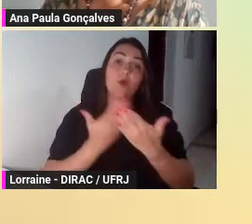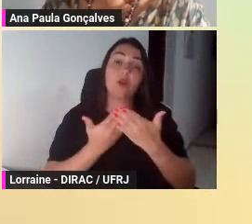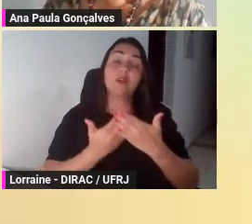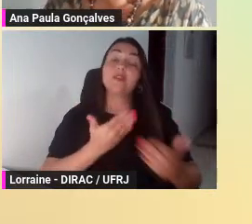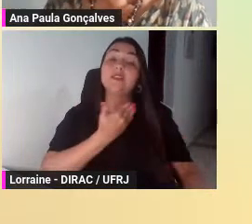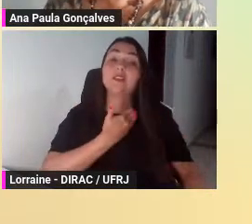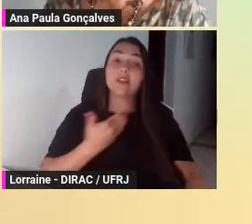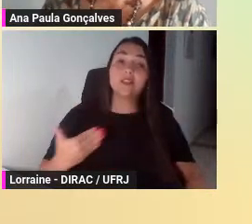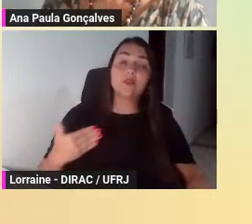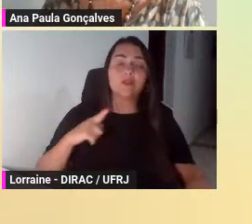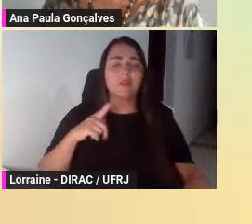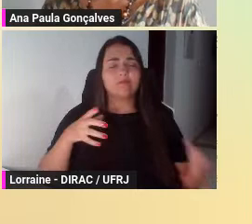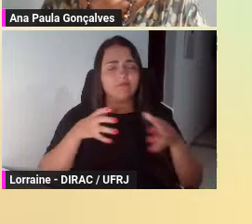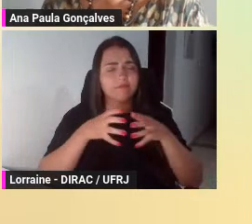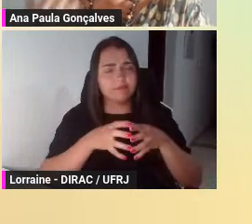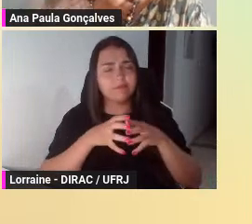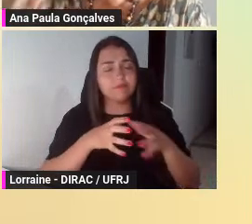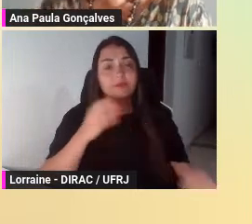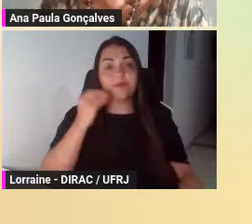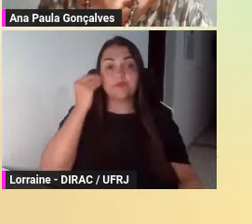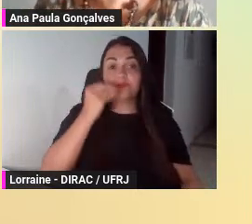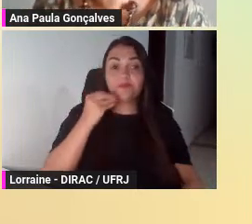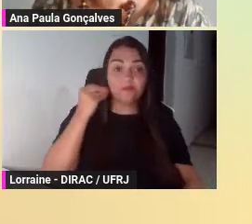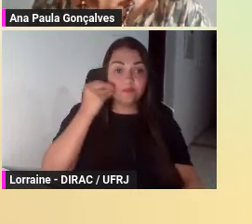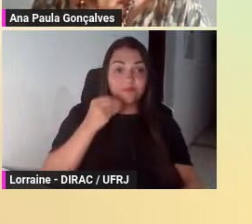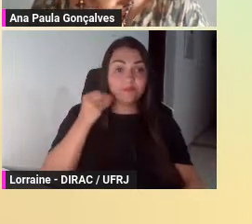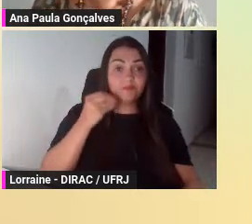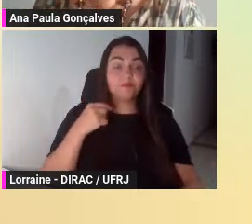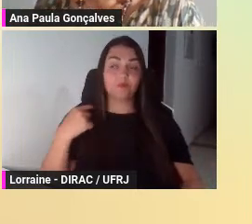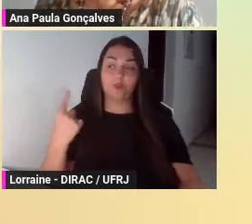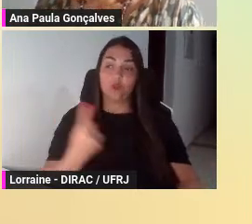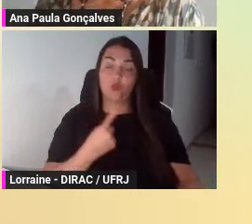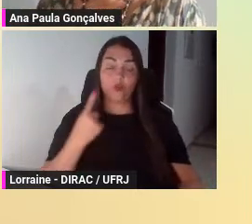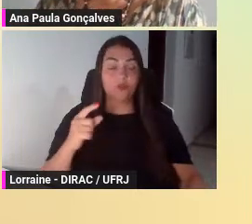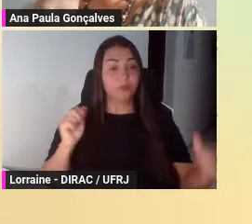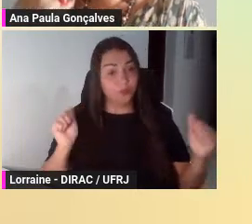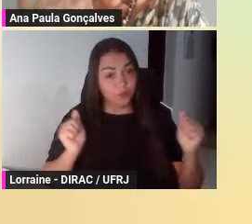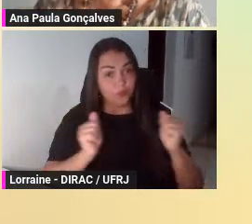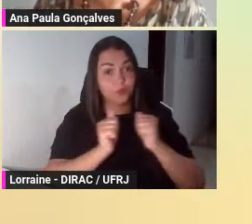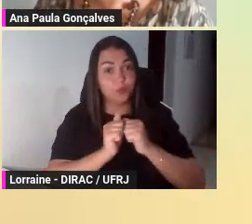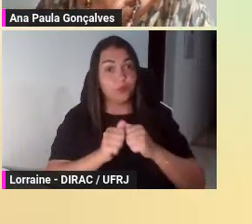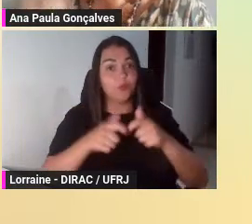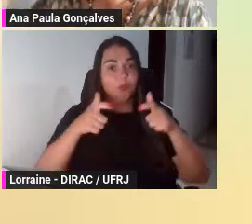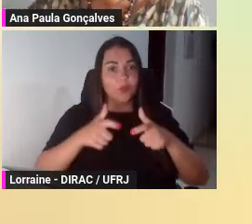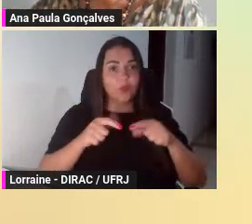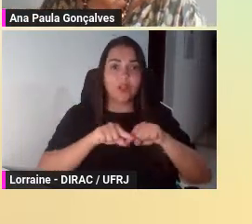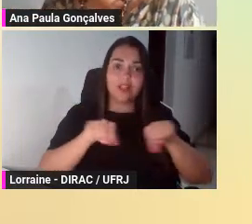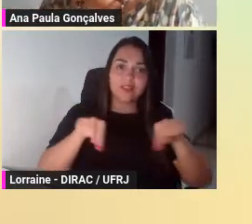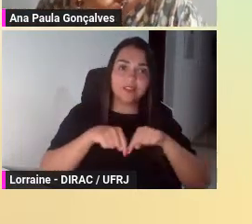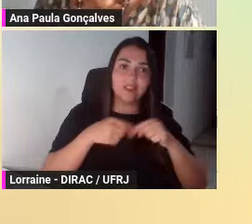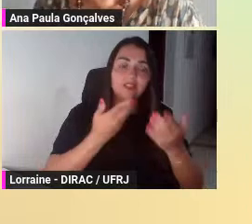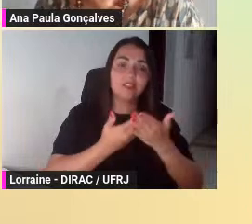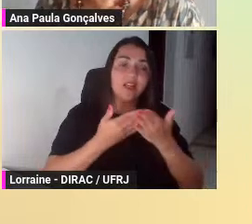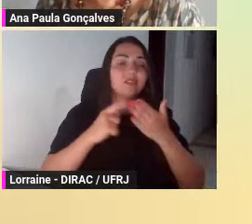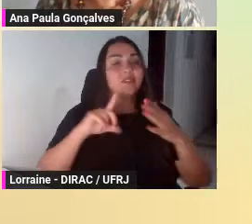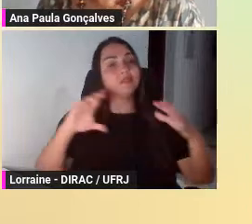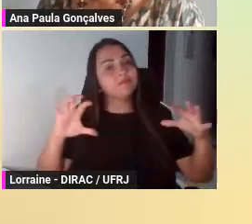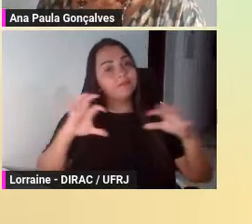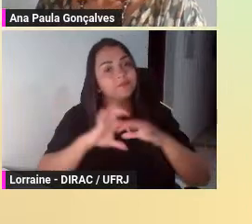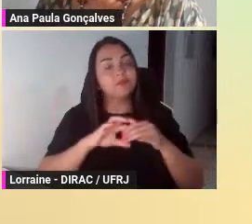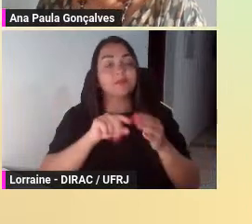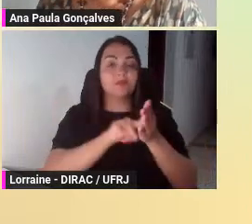essa experiência de estarmos juntos nesse lugar da sala de aula que conversa com a pesquisa na